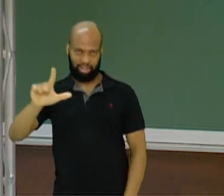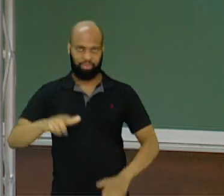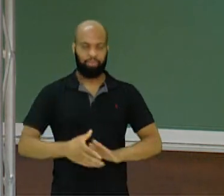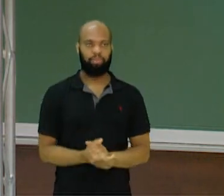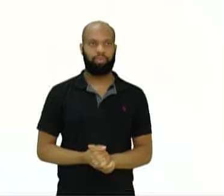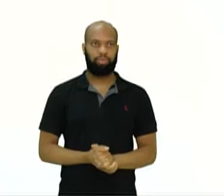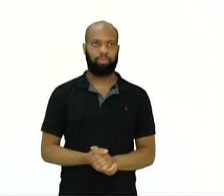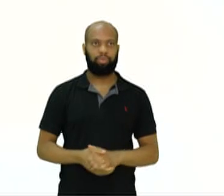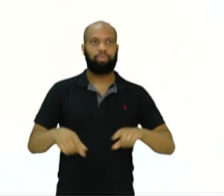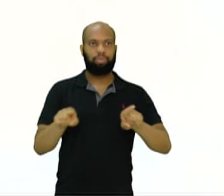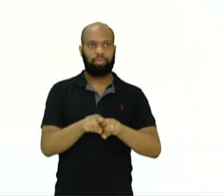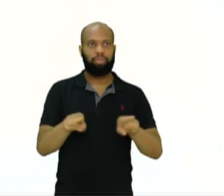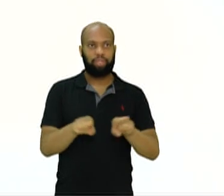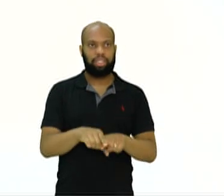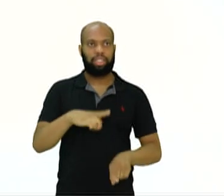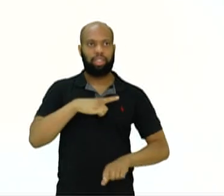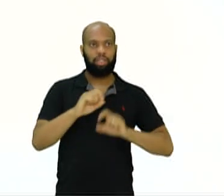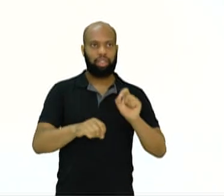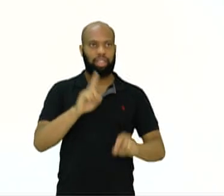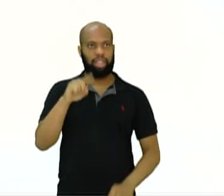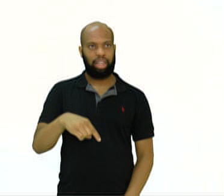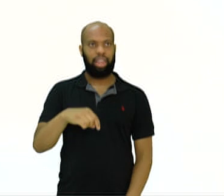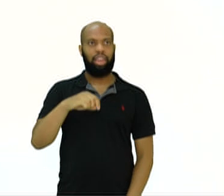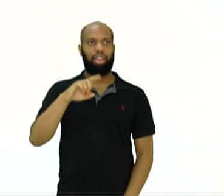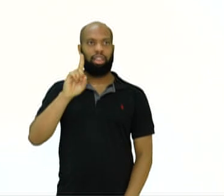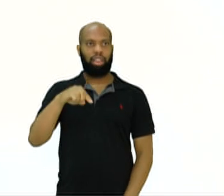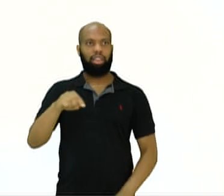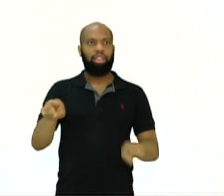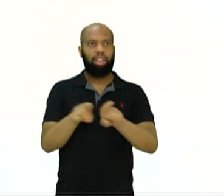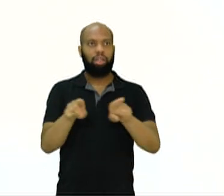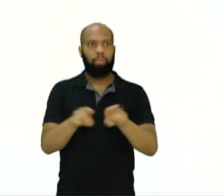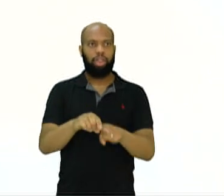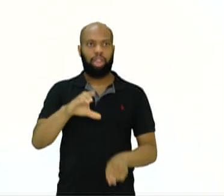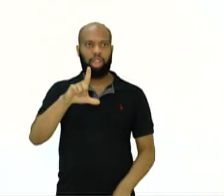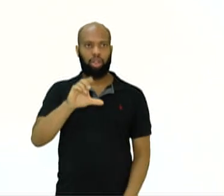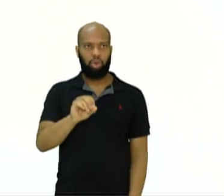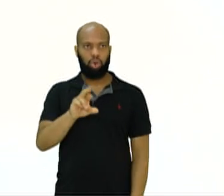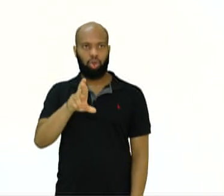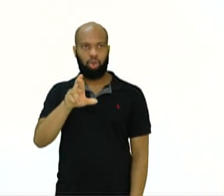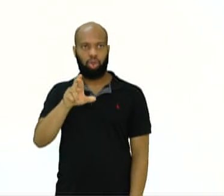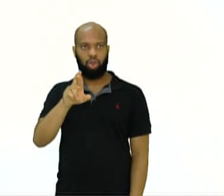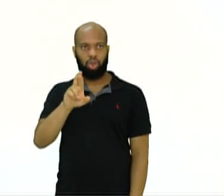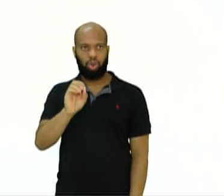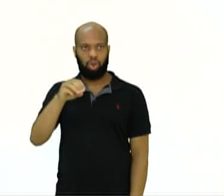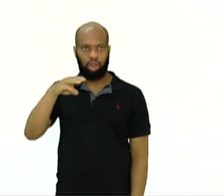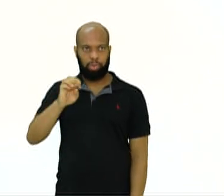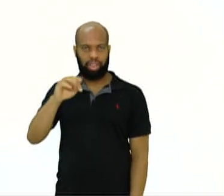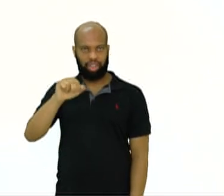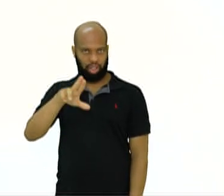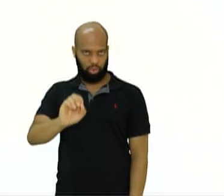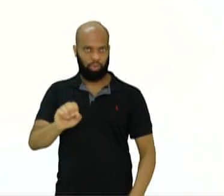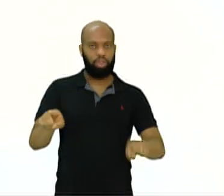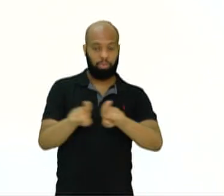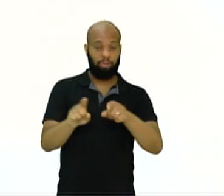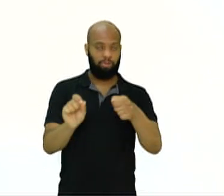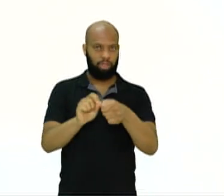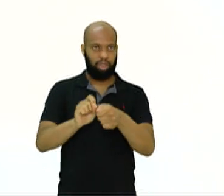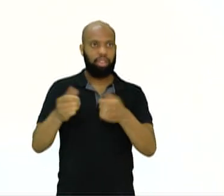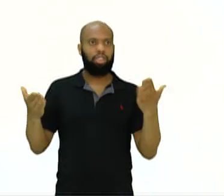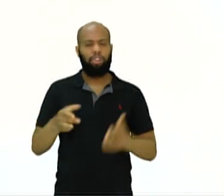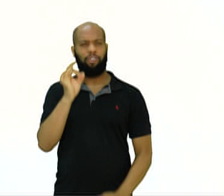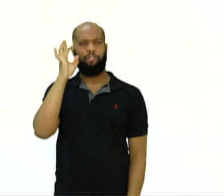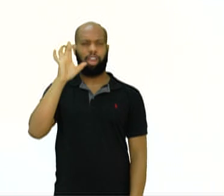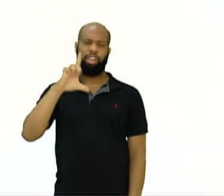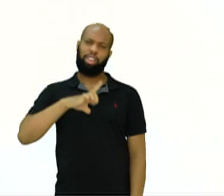E aqui o clorometano. Então, isso seria a reação de halogenação. Só que acontece o seguinte, professor, aqui é fácil, só